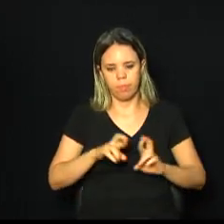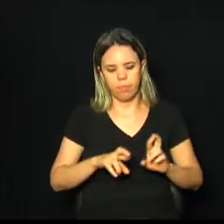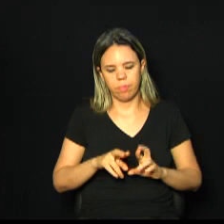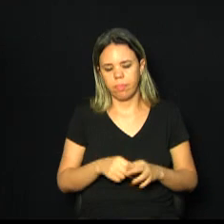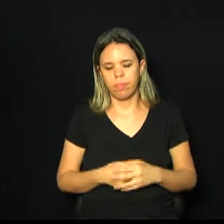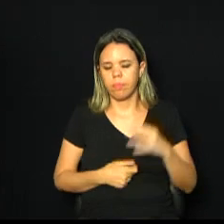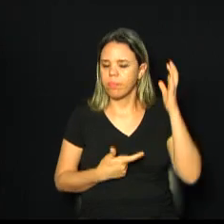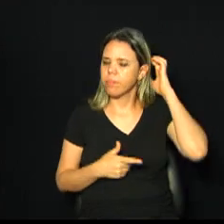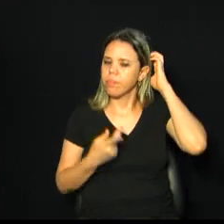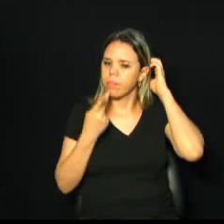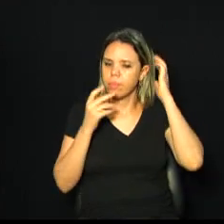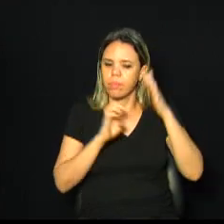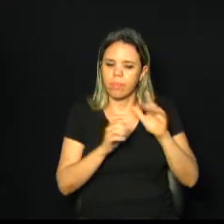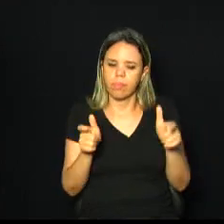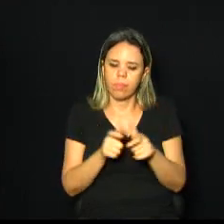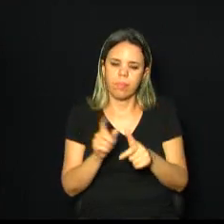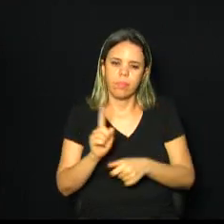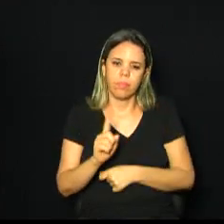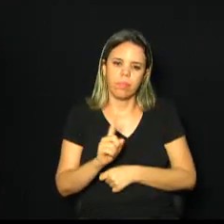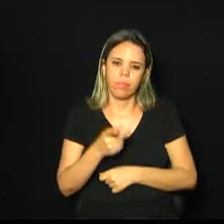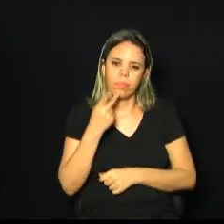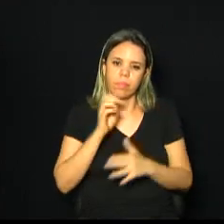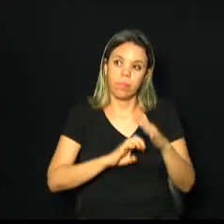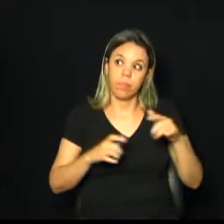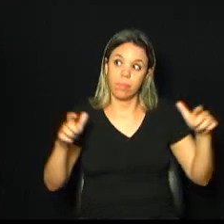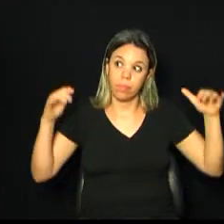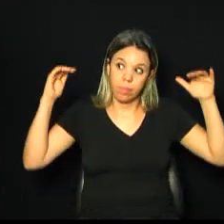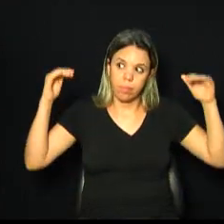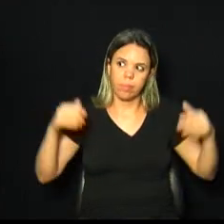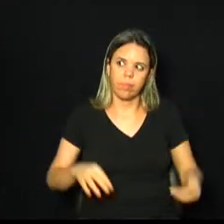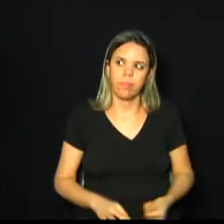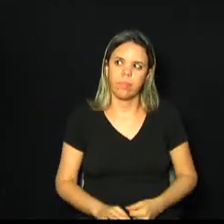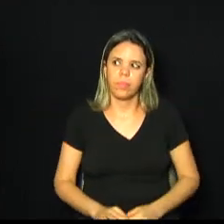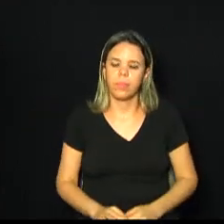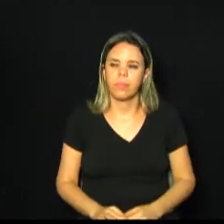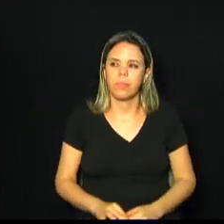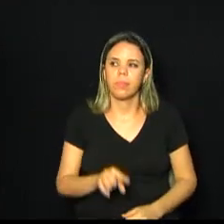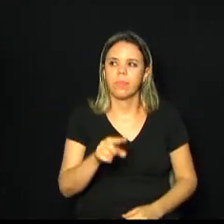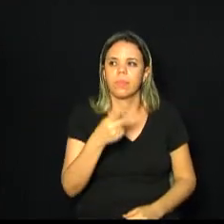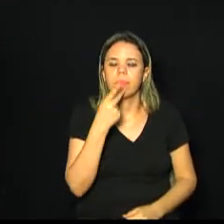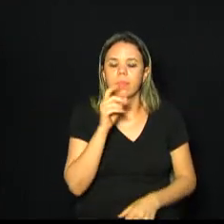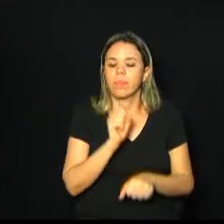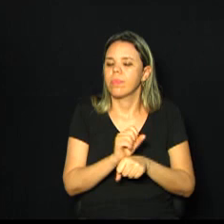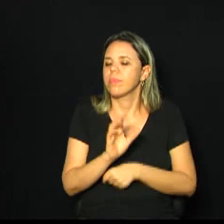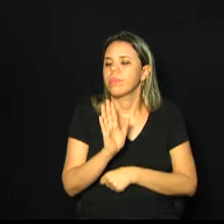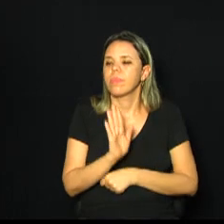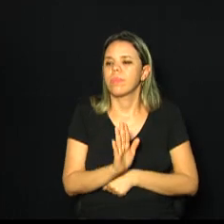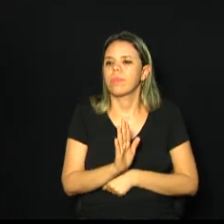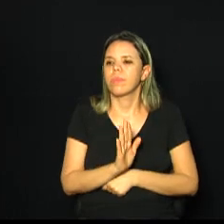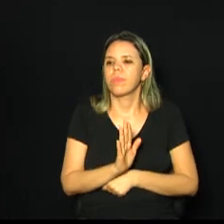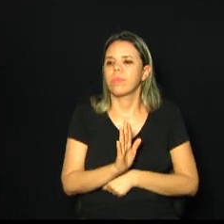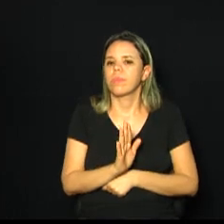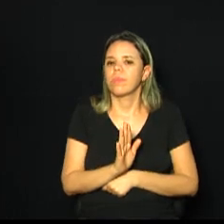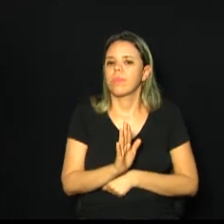E não estou falando de empresa pequena, estou falando de empresas muito grandes. Então você fala assim, espera um pouquinho, Leandro, ele foi processado, mas não tinha um